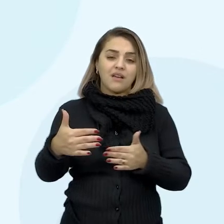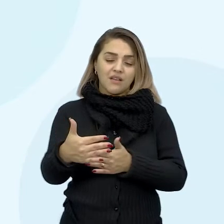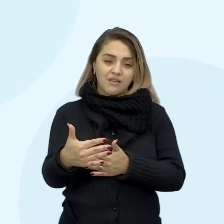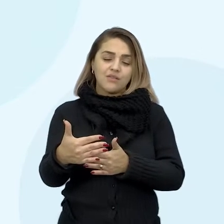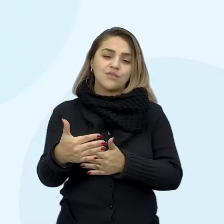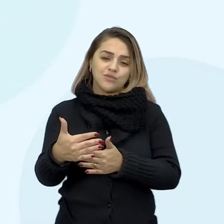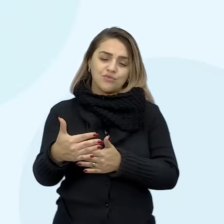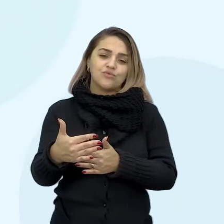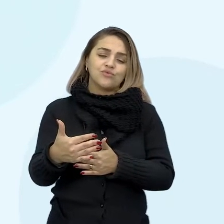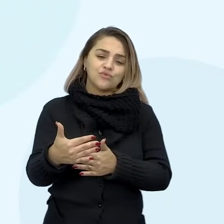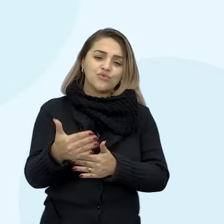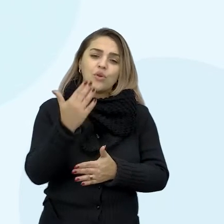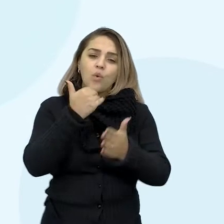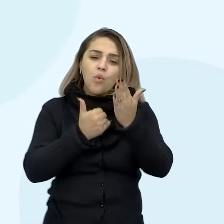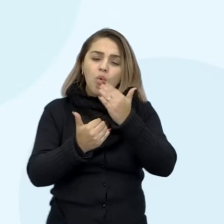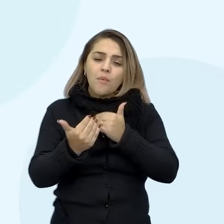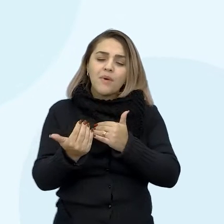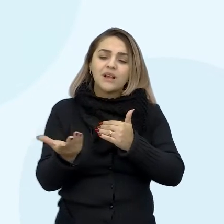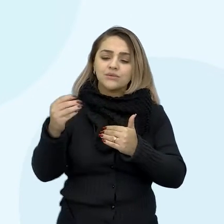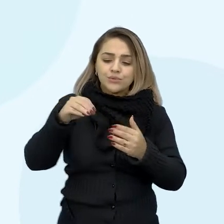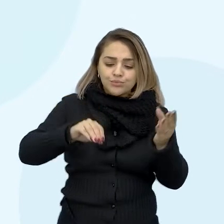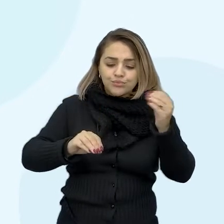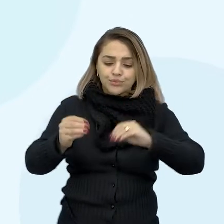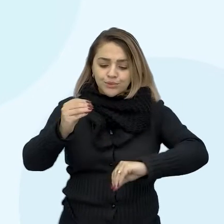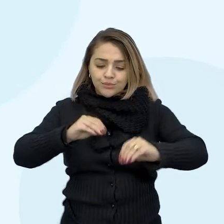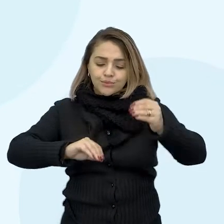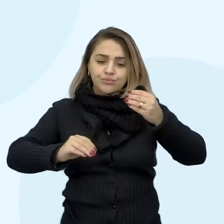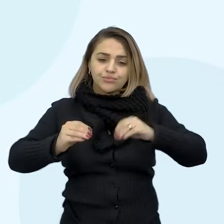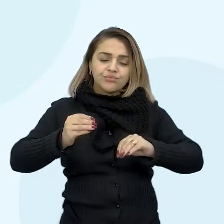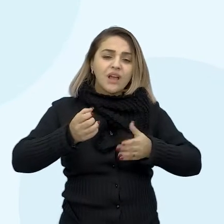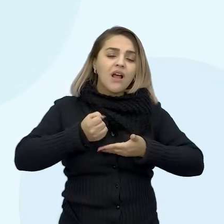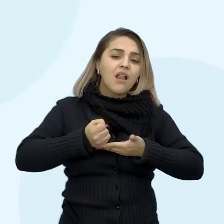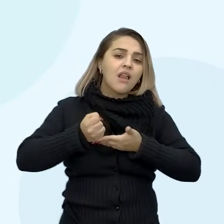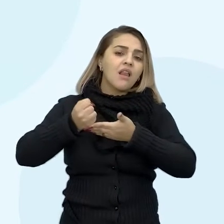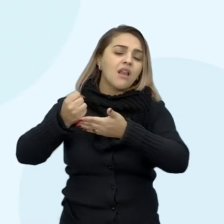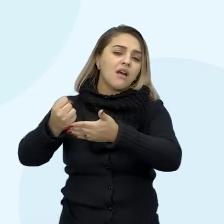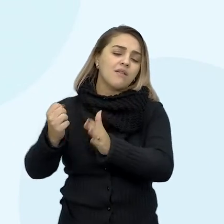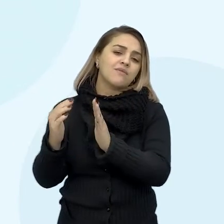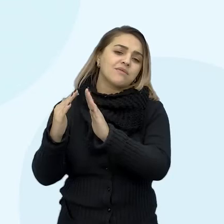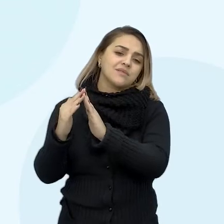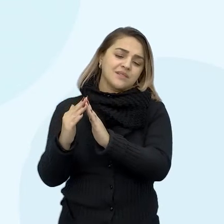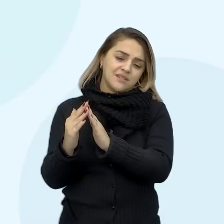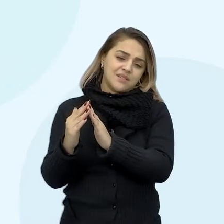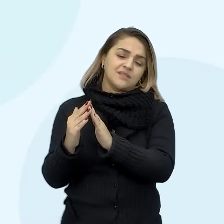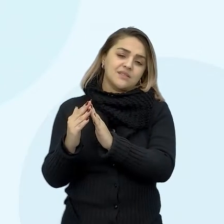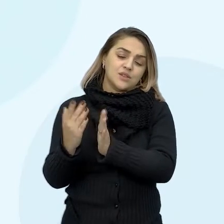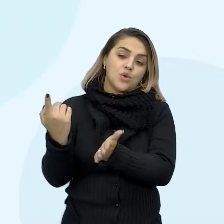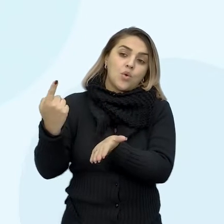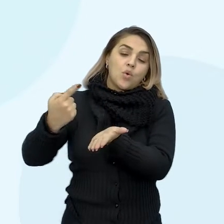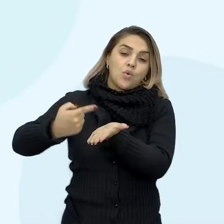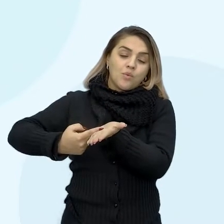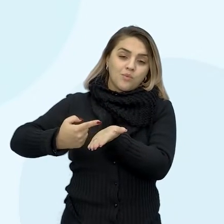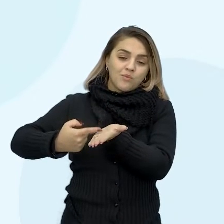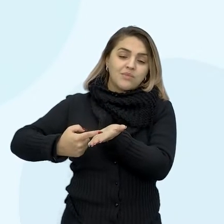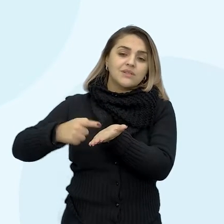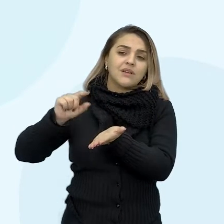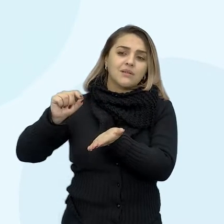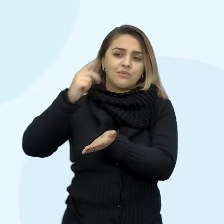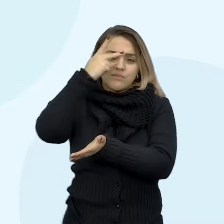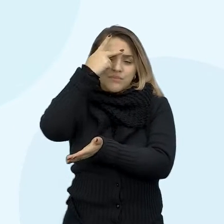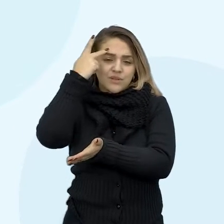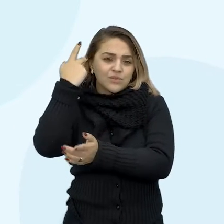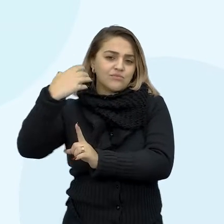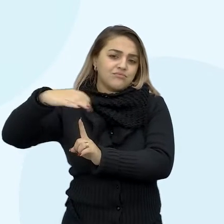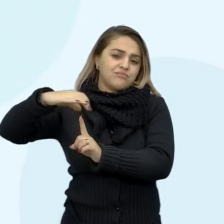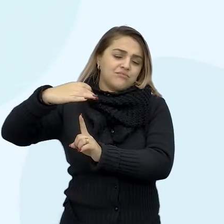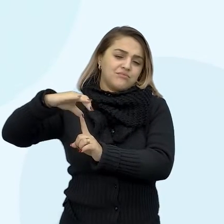montada e ela é entregue no domicílio a partir da agenda estabelecida pelos